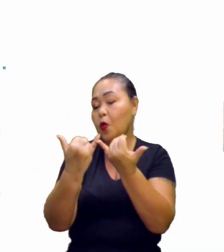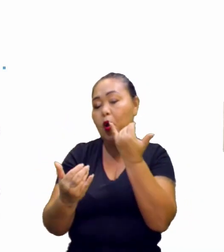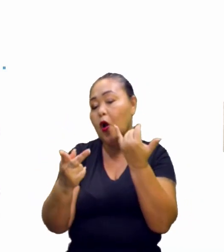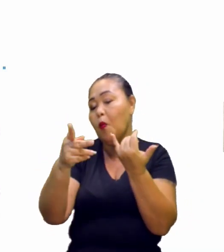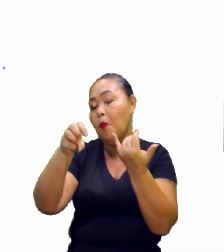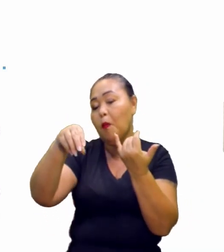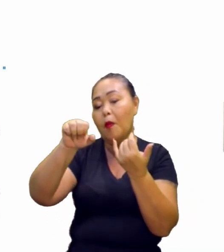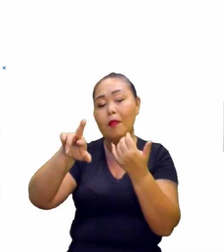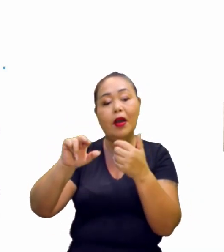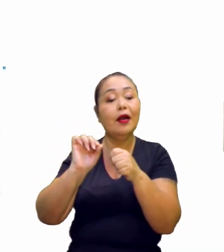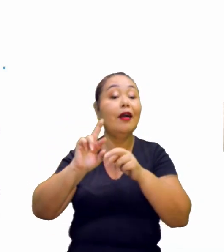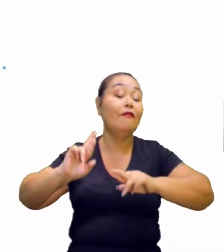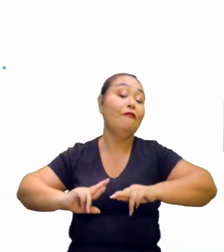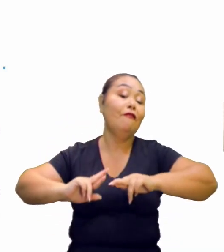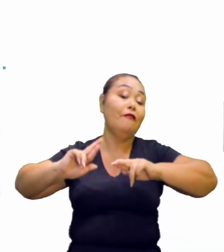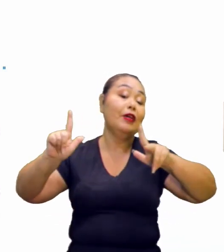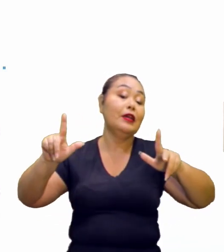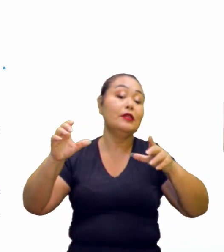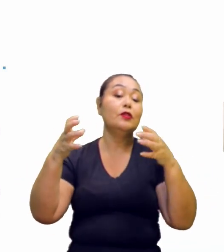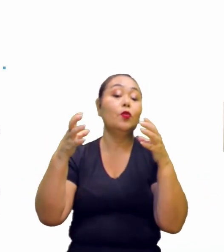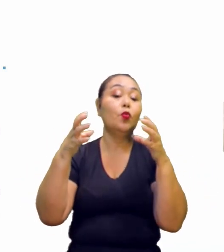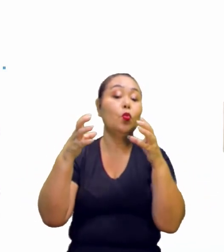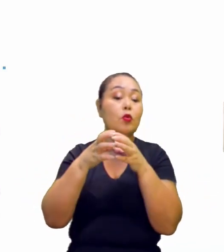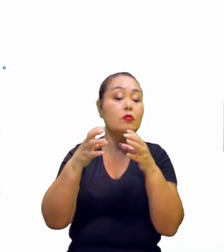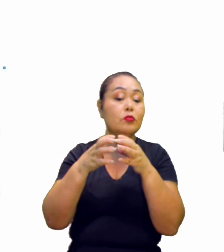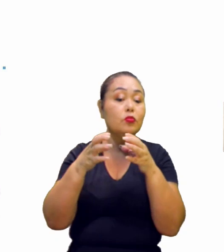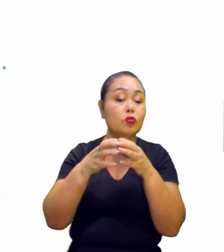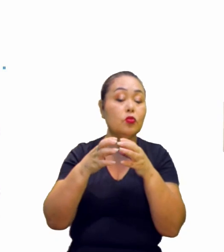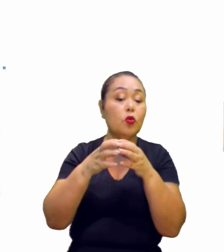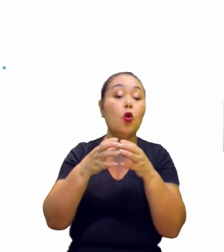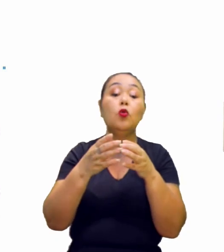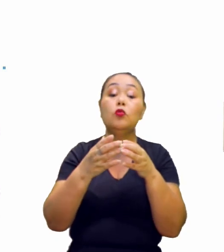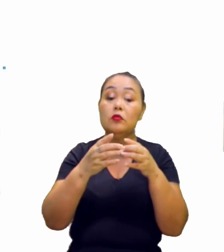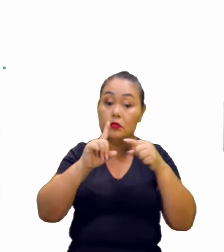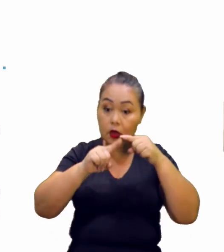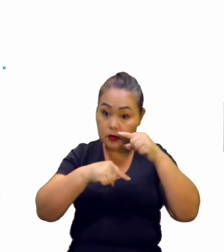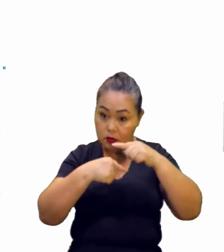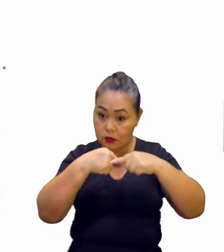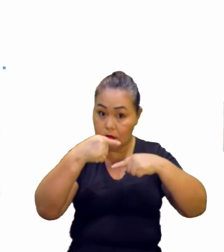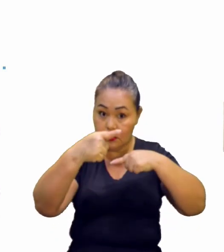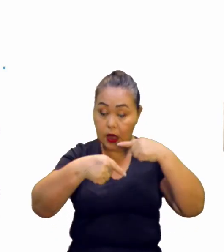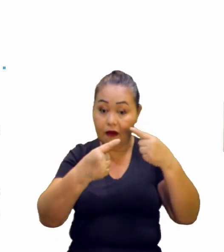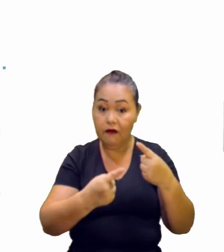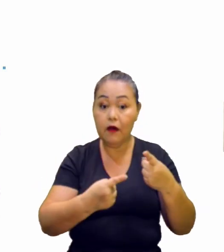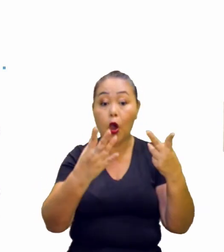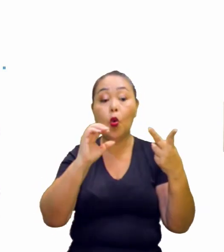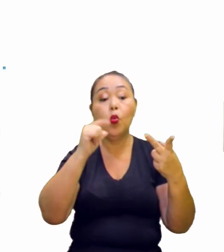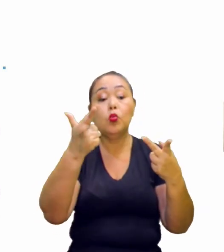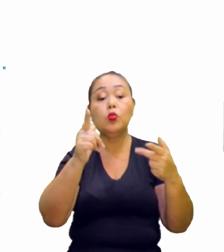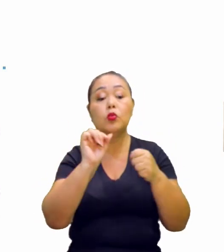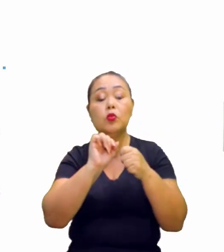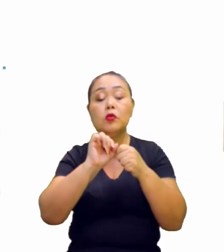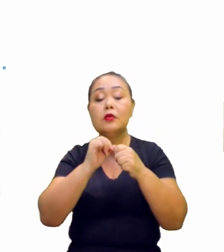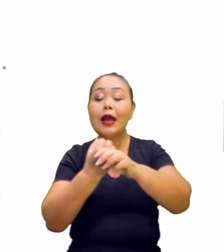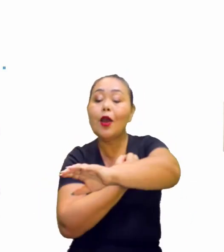A diferença está em conterem espécies com funções produtivas e outras com